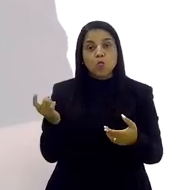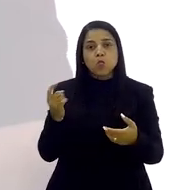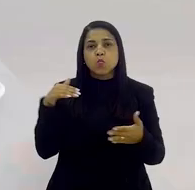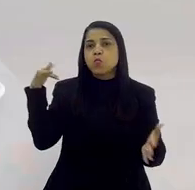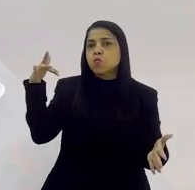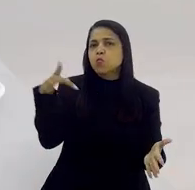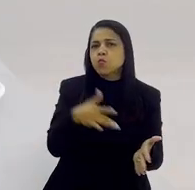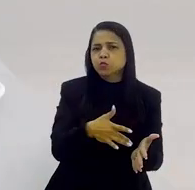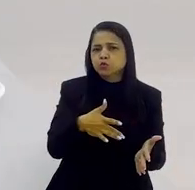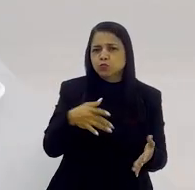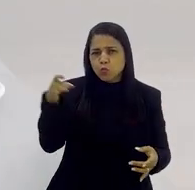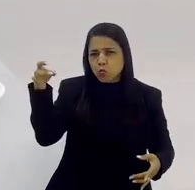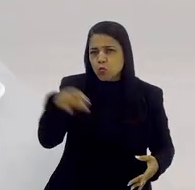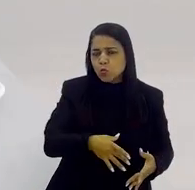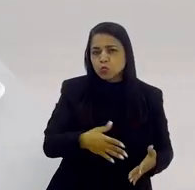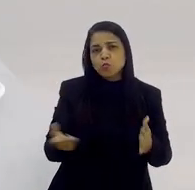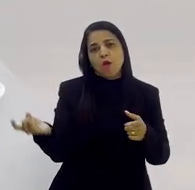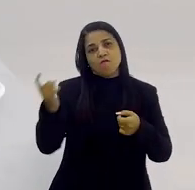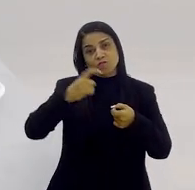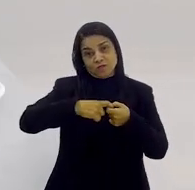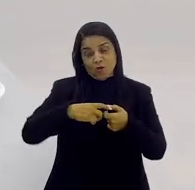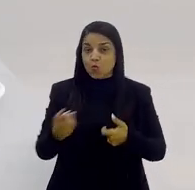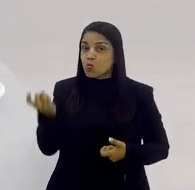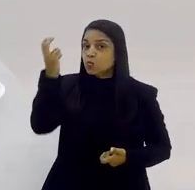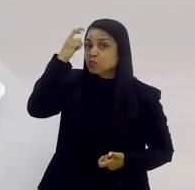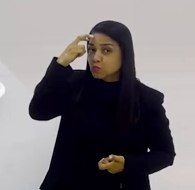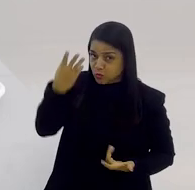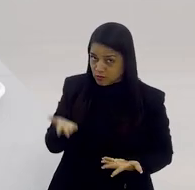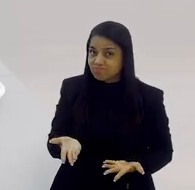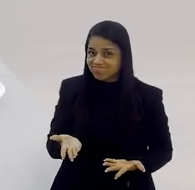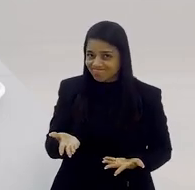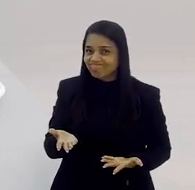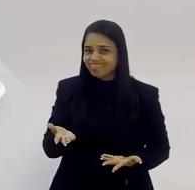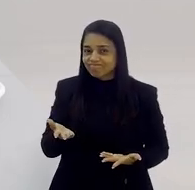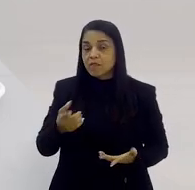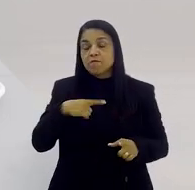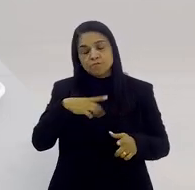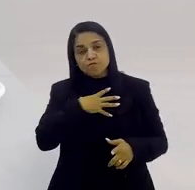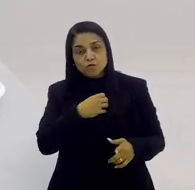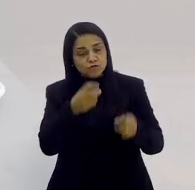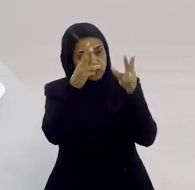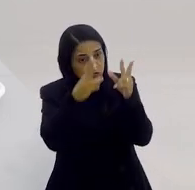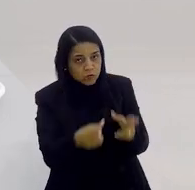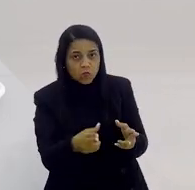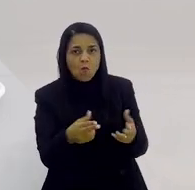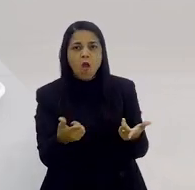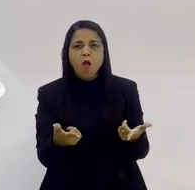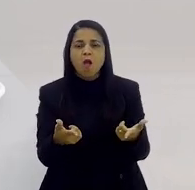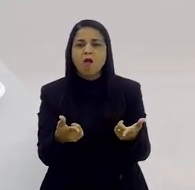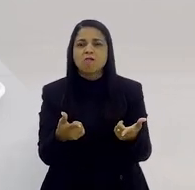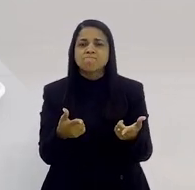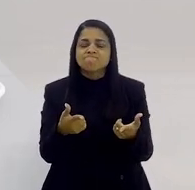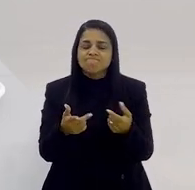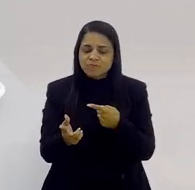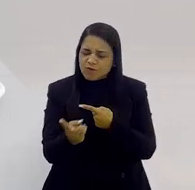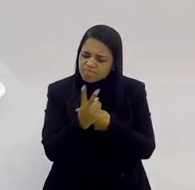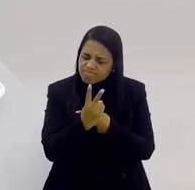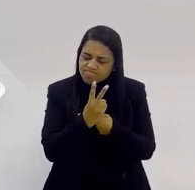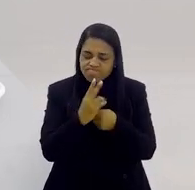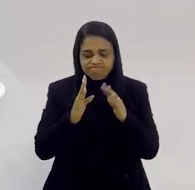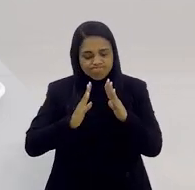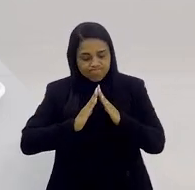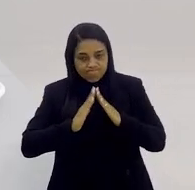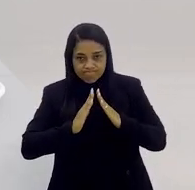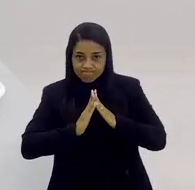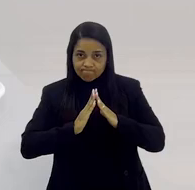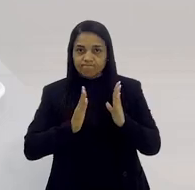a voltar sim como meu que é cultura é evento e os meus filhos também tiveram essa coisa de se